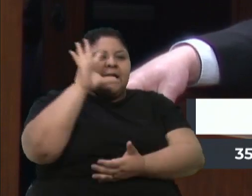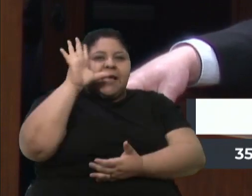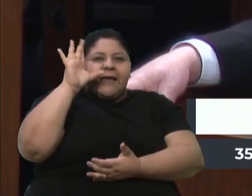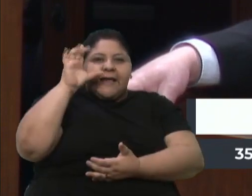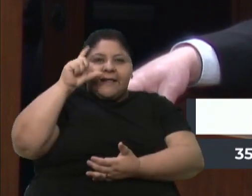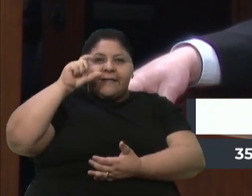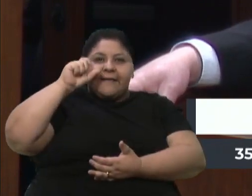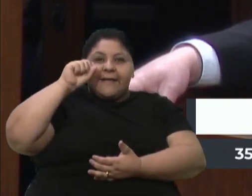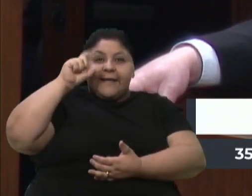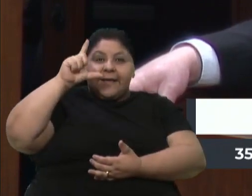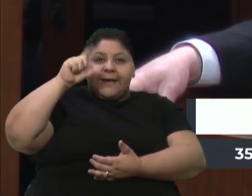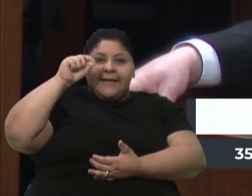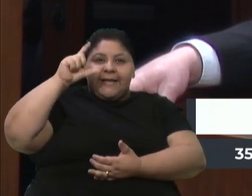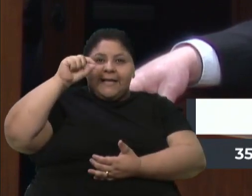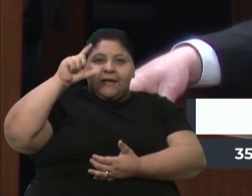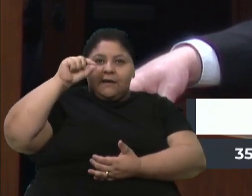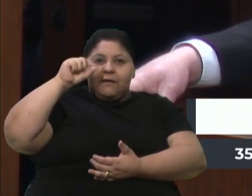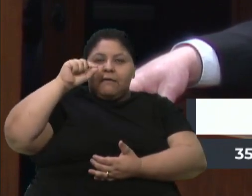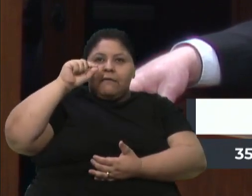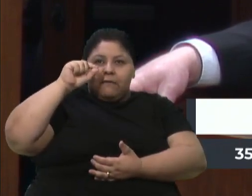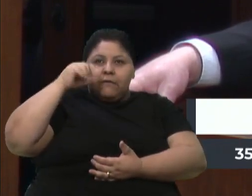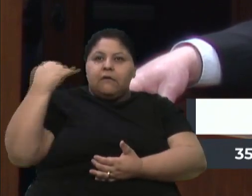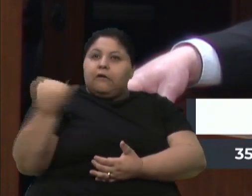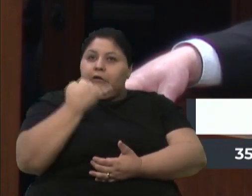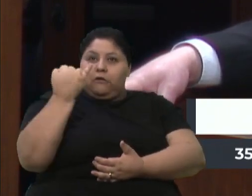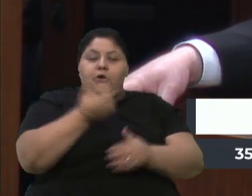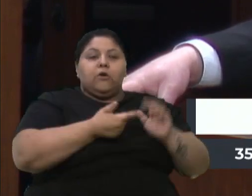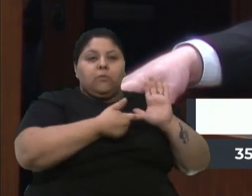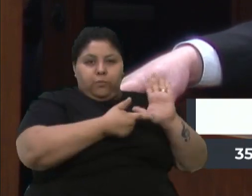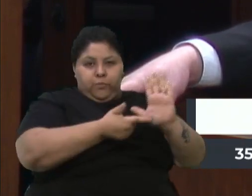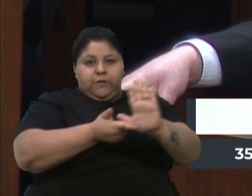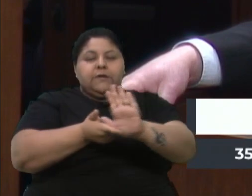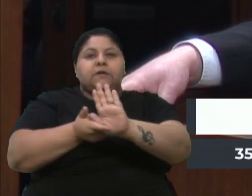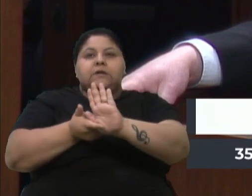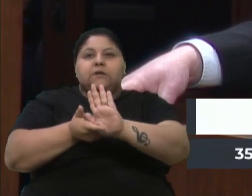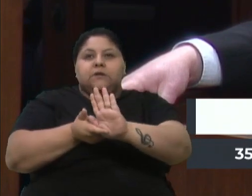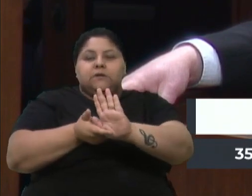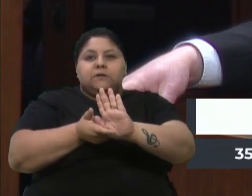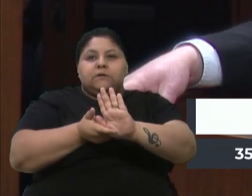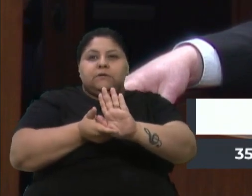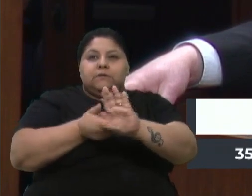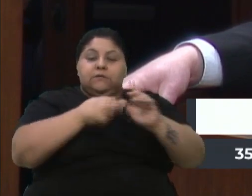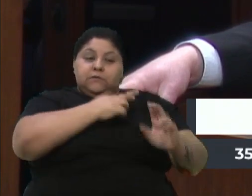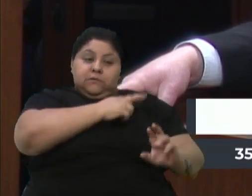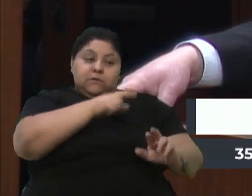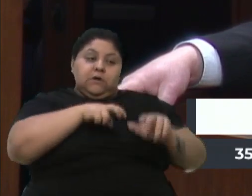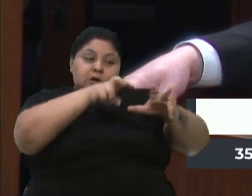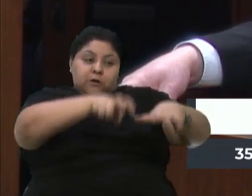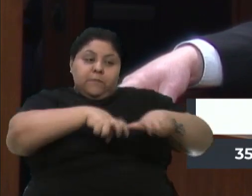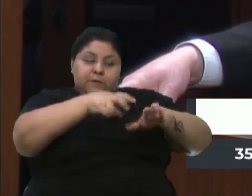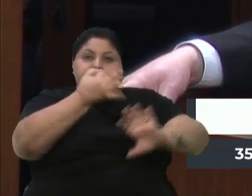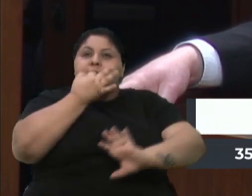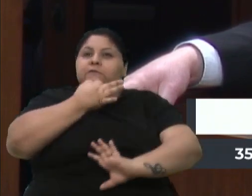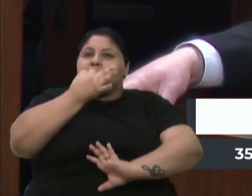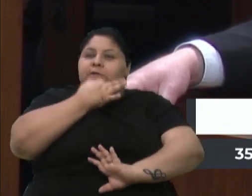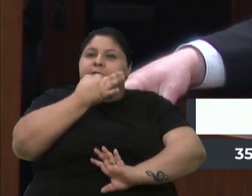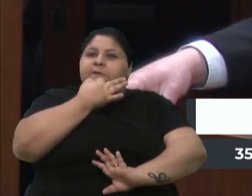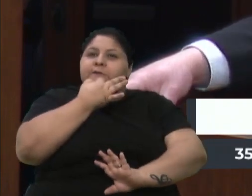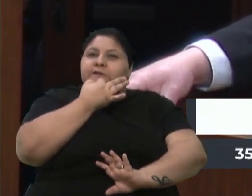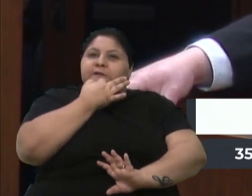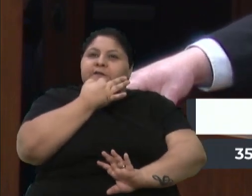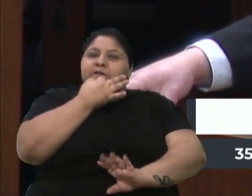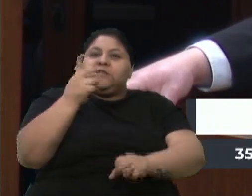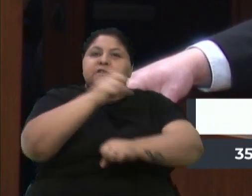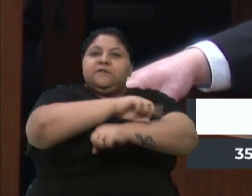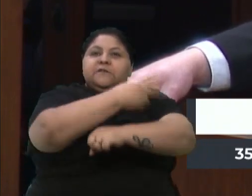24/9, importante frisar aqui, temos vários vereadores que representam o interior do município de Caxias do Sul. Vamos lançar o